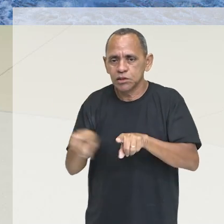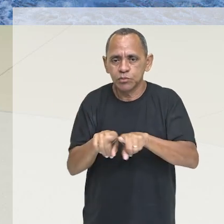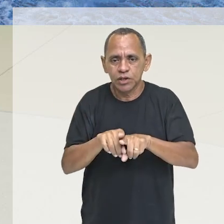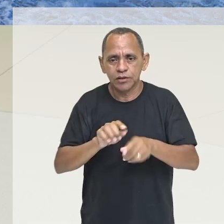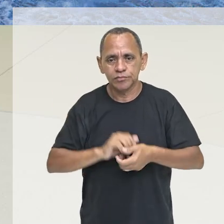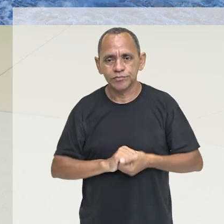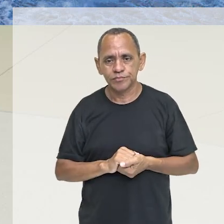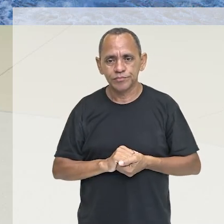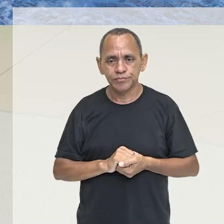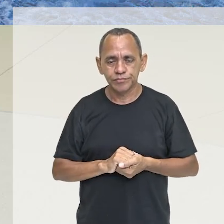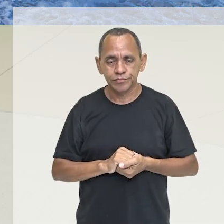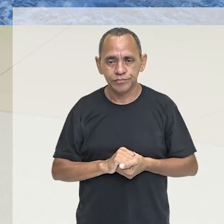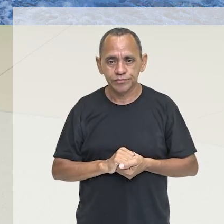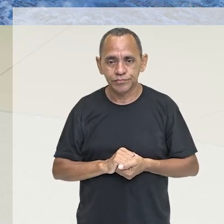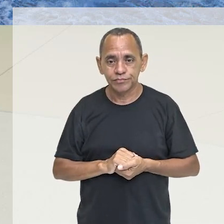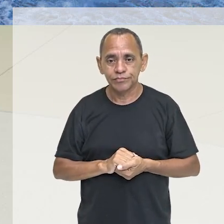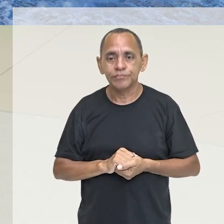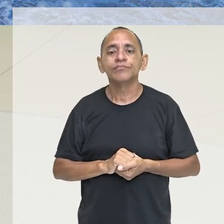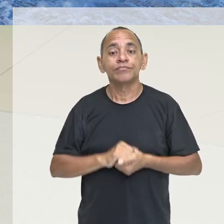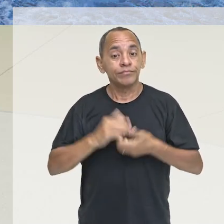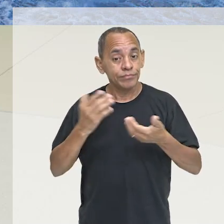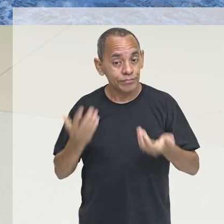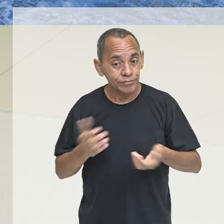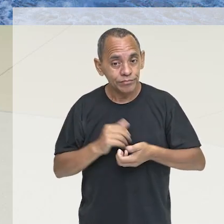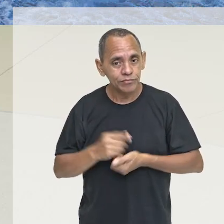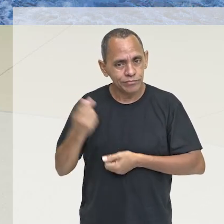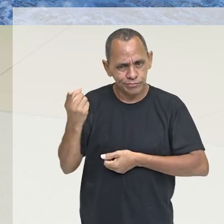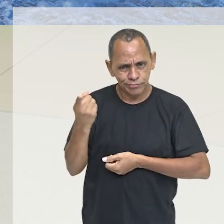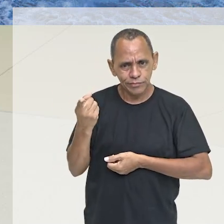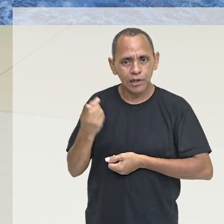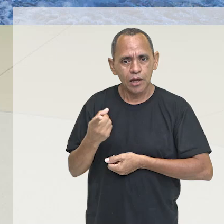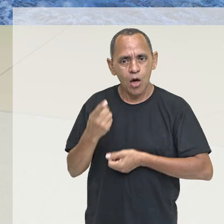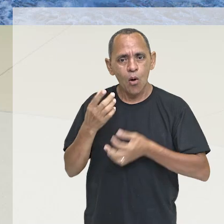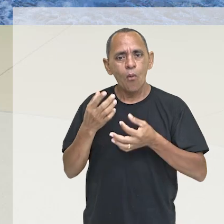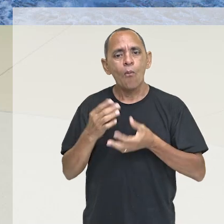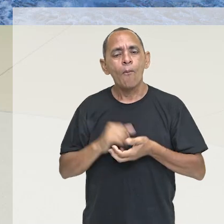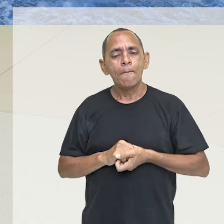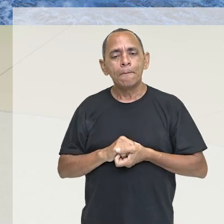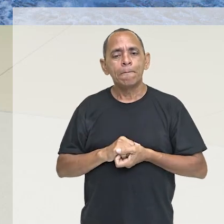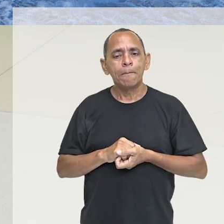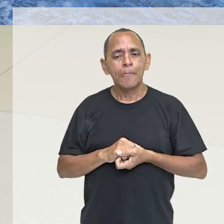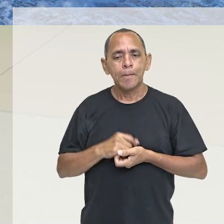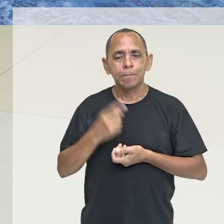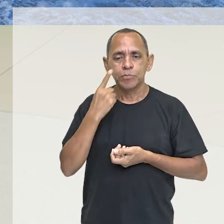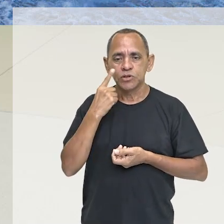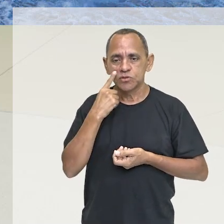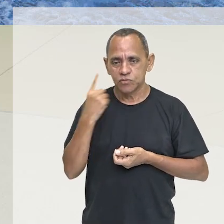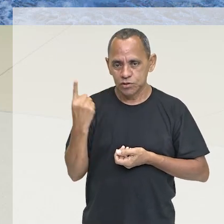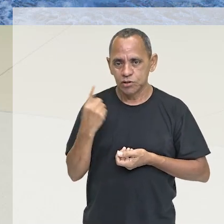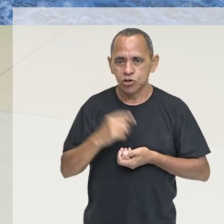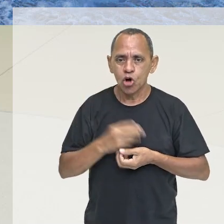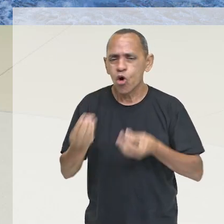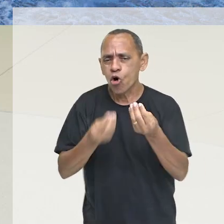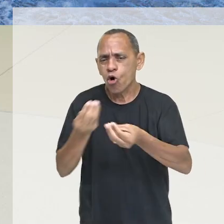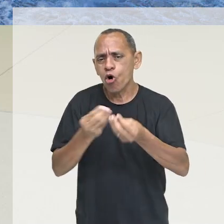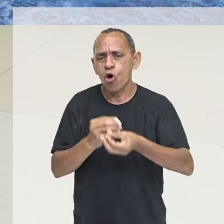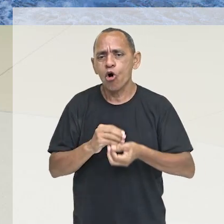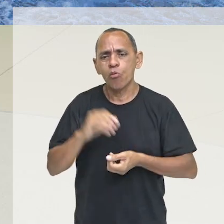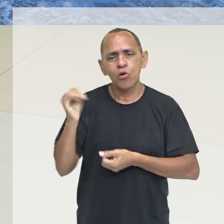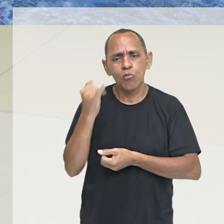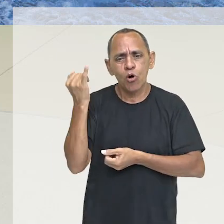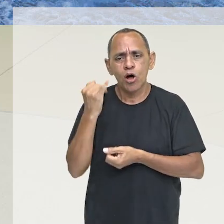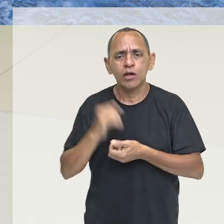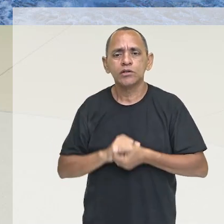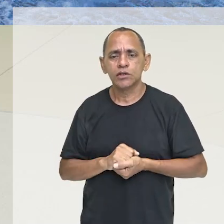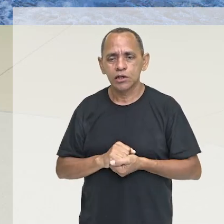Muito bem. Perceberam como é importante a energia alternativa, essa energia solar,